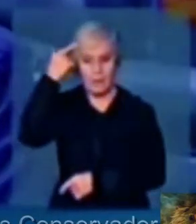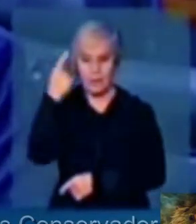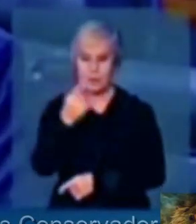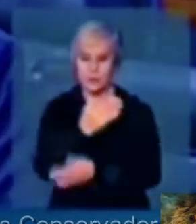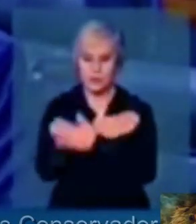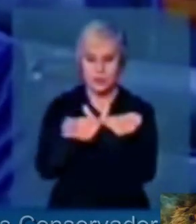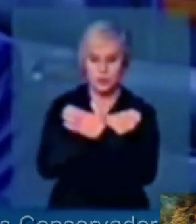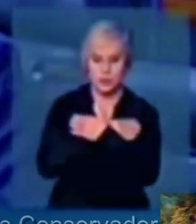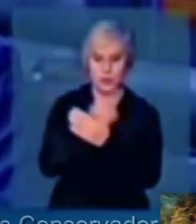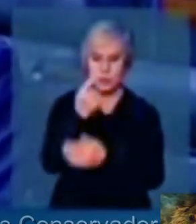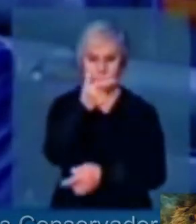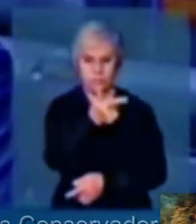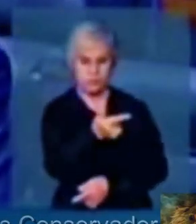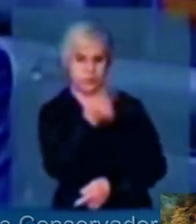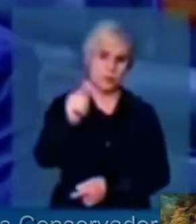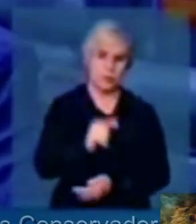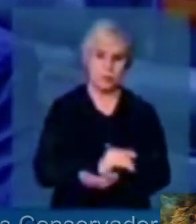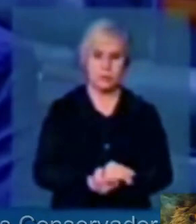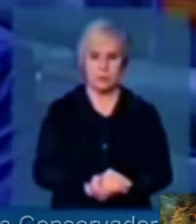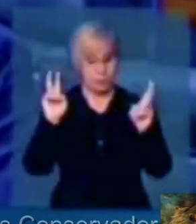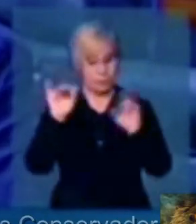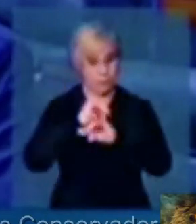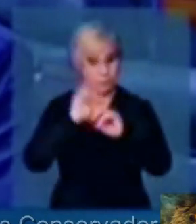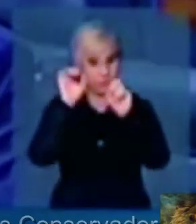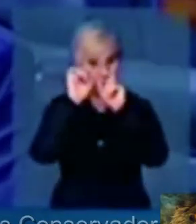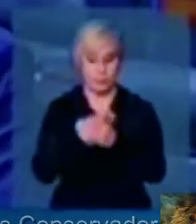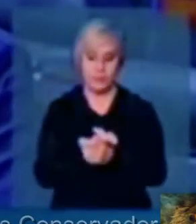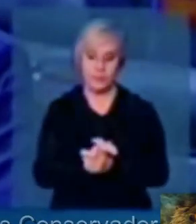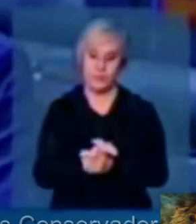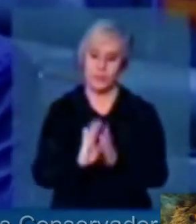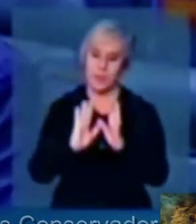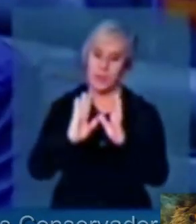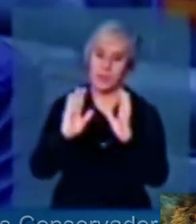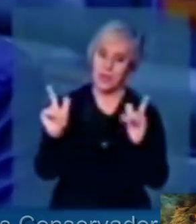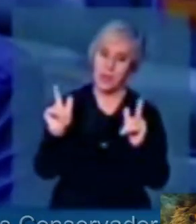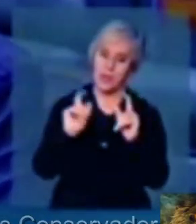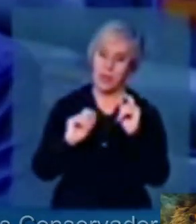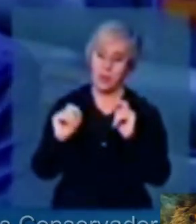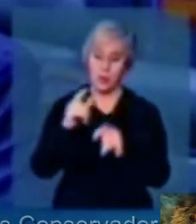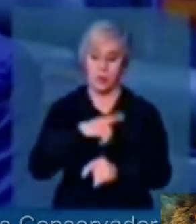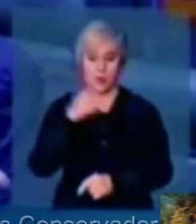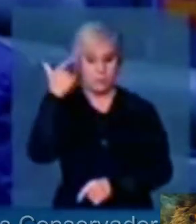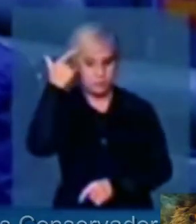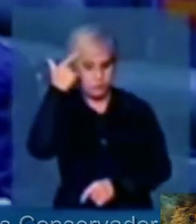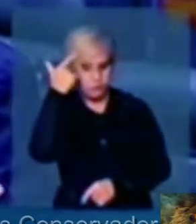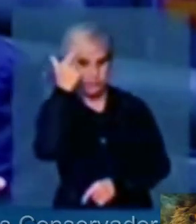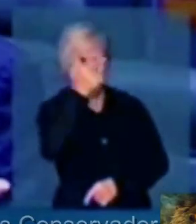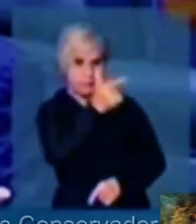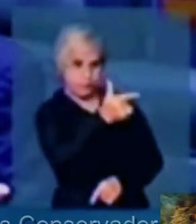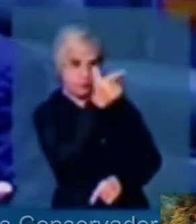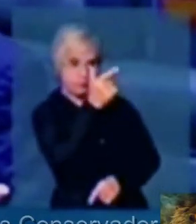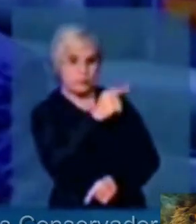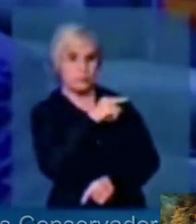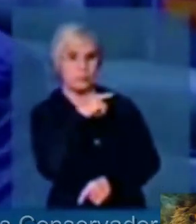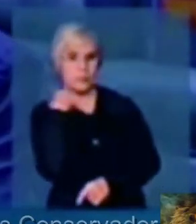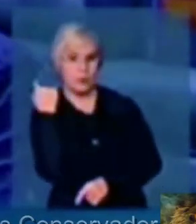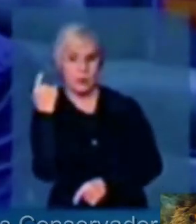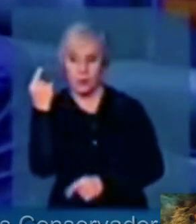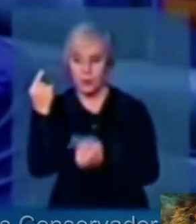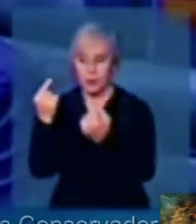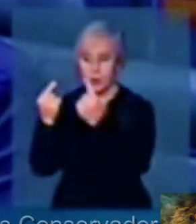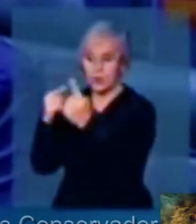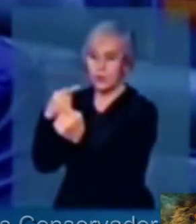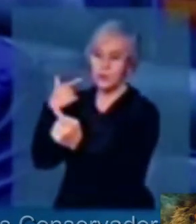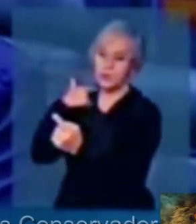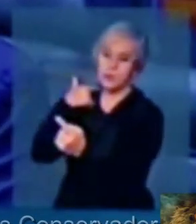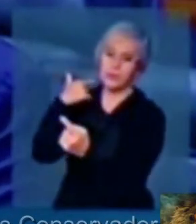e um tiro no pescoço do outro vagabundo. Detalhe, logicamente, o que levou um tiro na cabeça morreu. E a que levou um tiro no pescoço foi